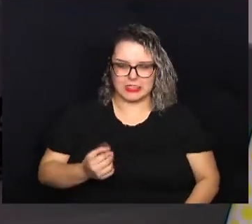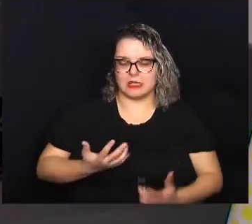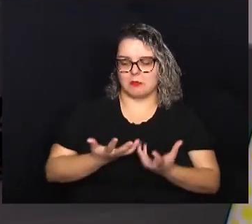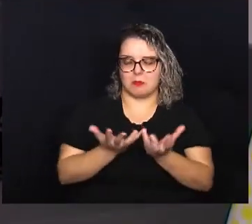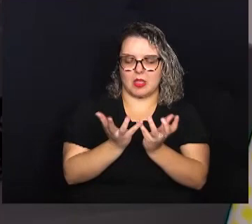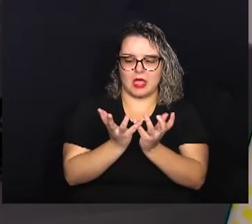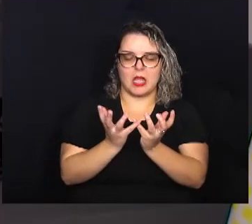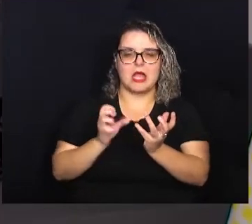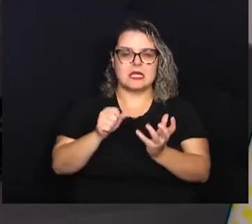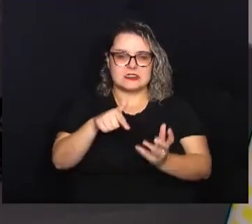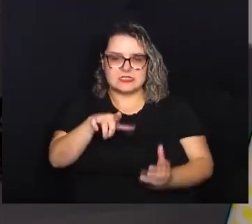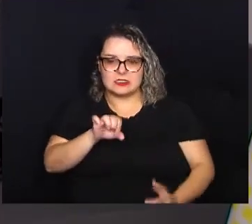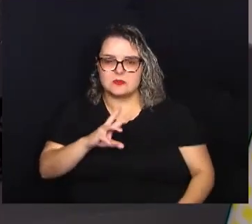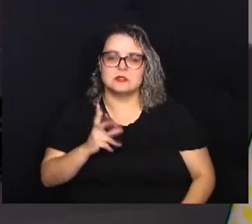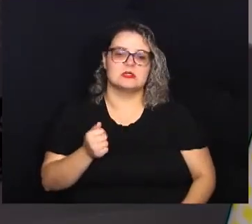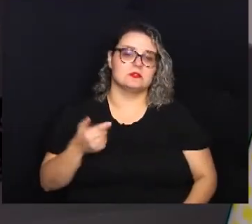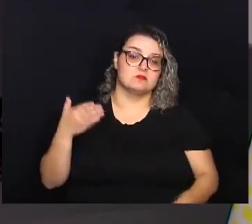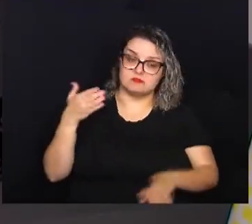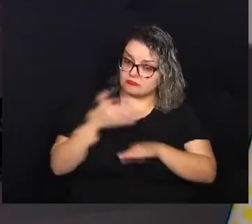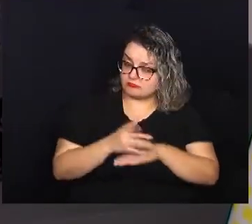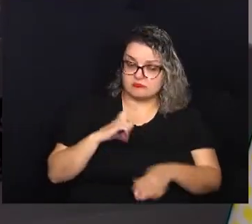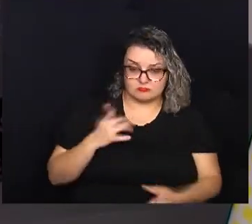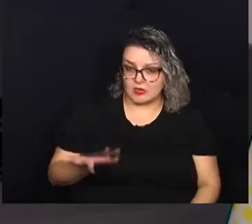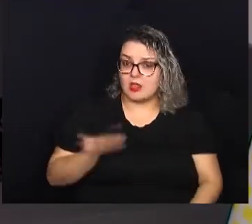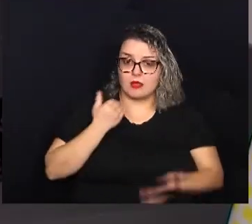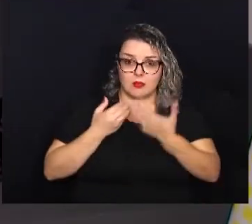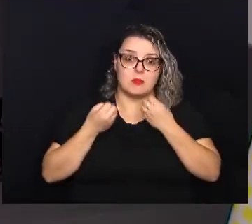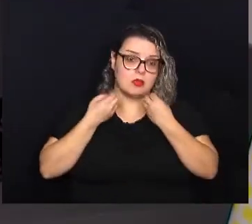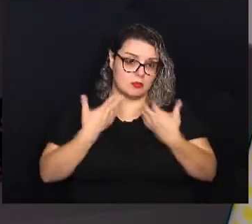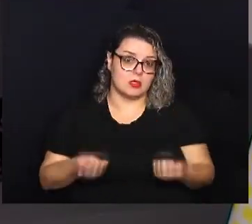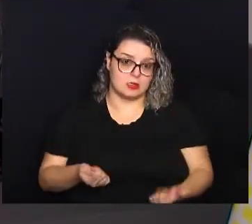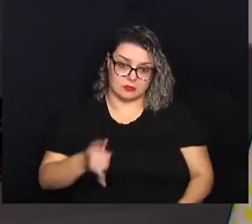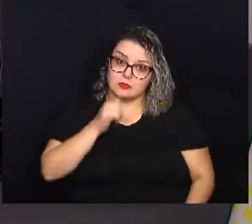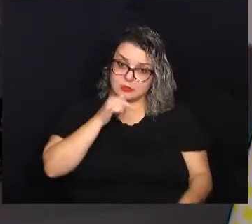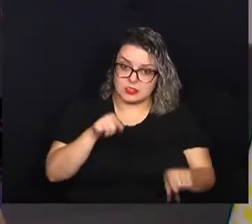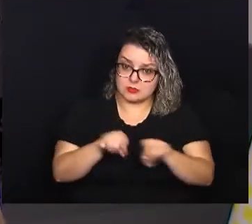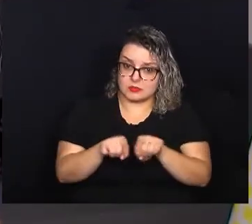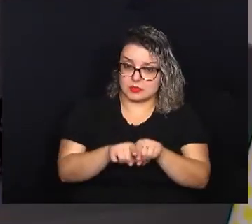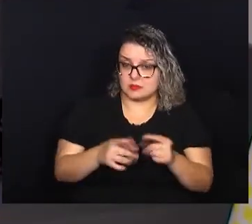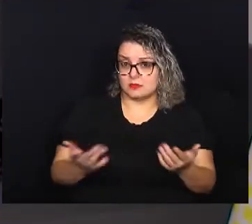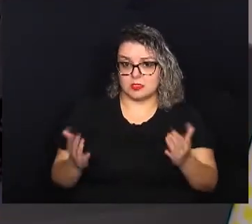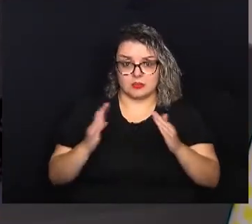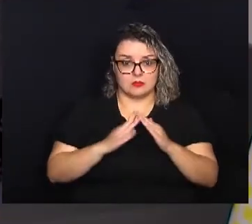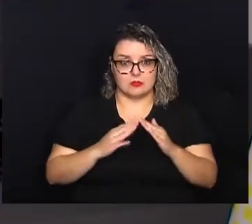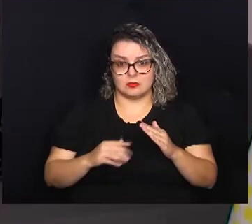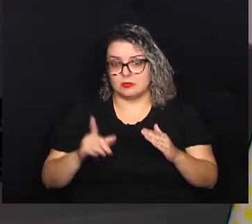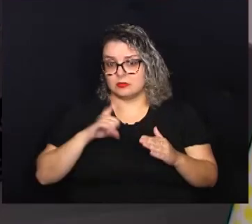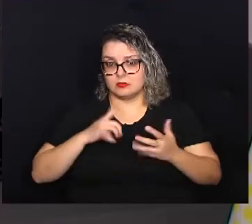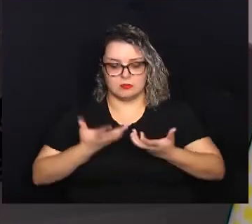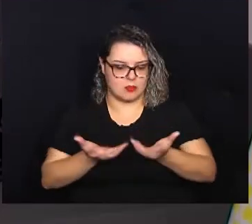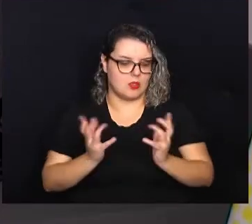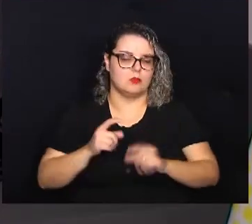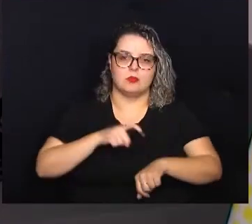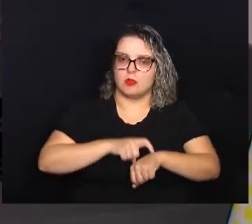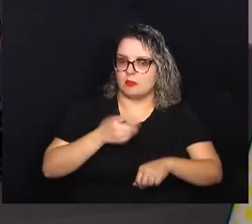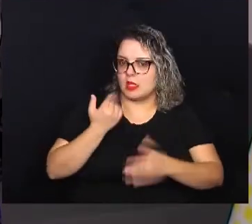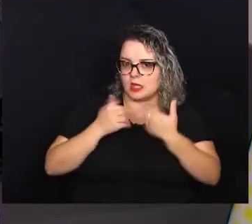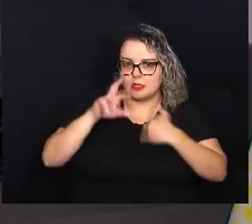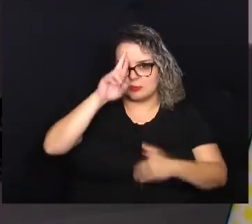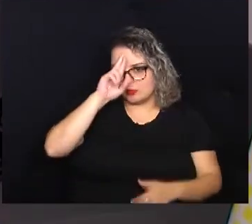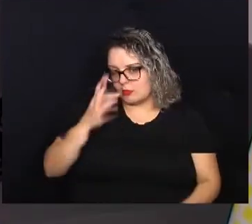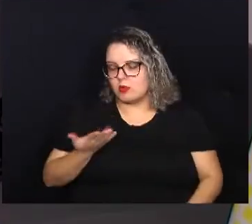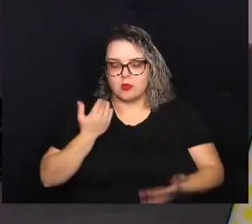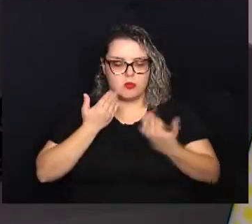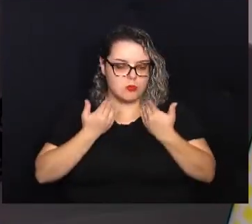acesso aí isso em casa sempre me fez comer bem e o exemplo né em casa sempre teve um saladão na hora do bolsonaro do jantar